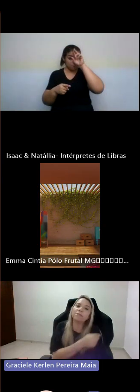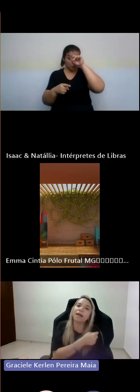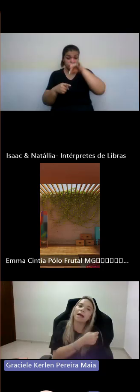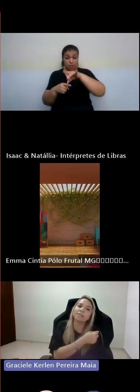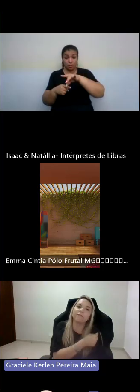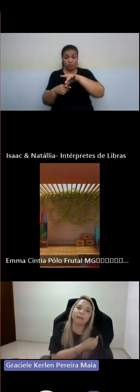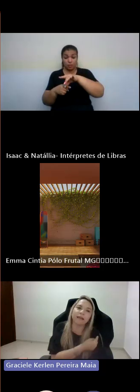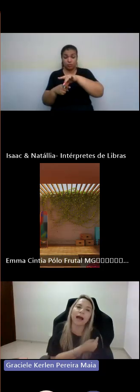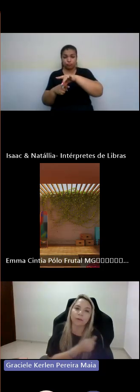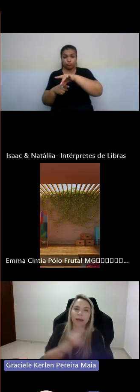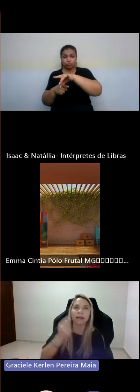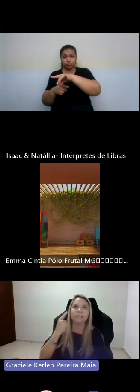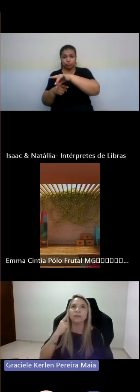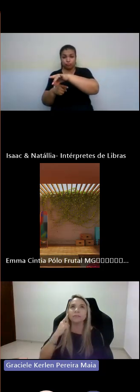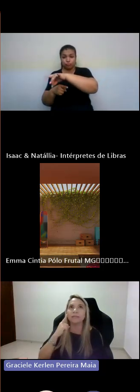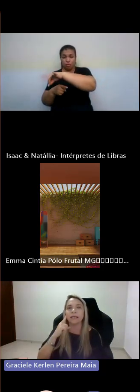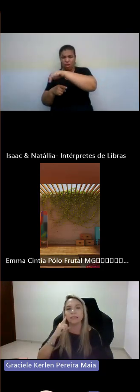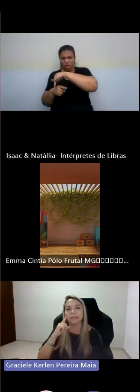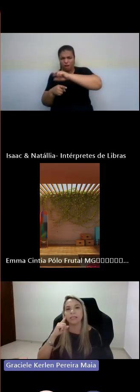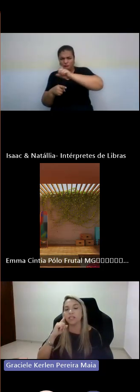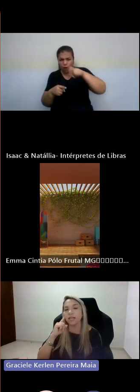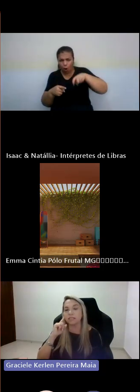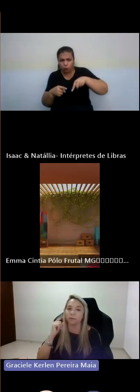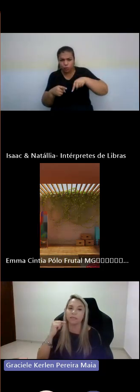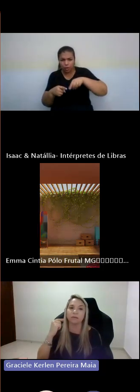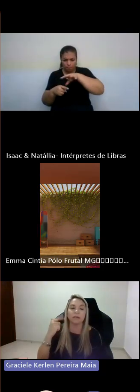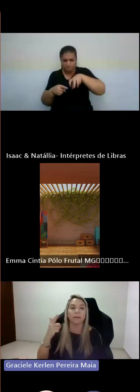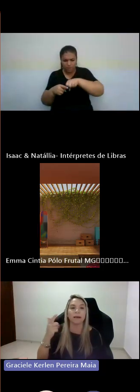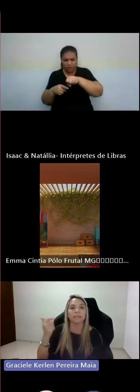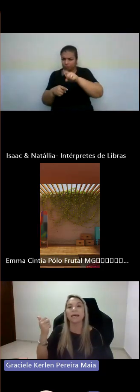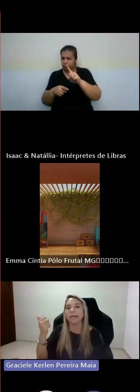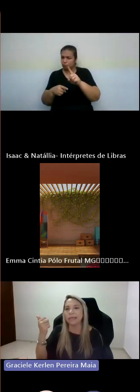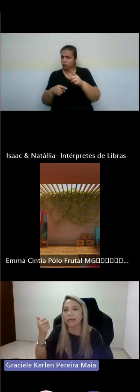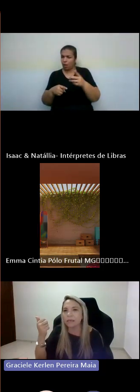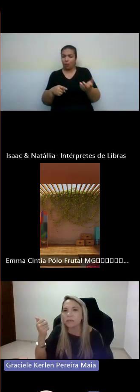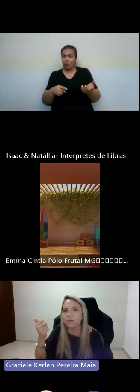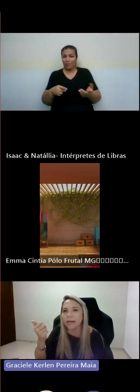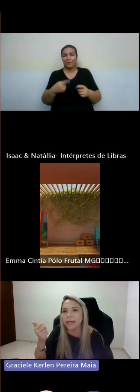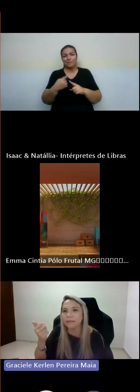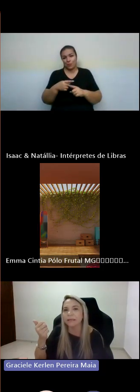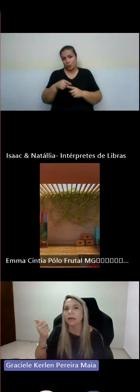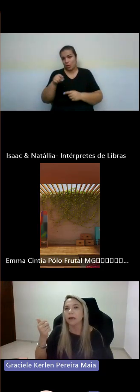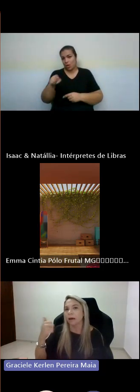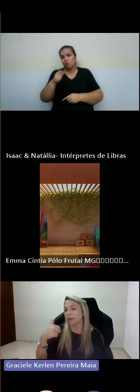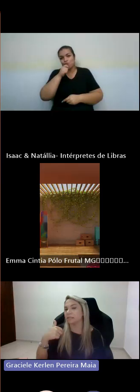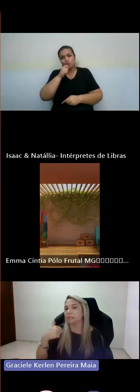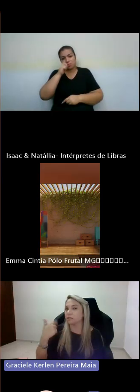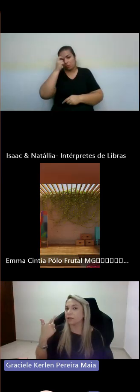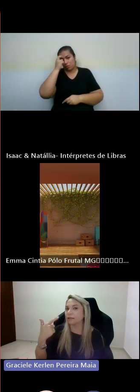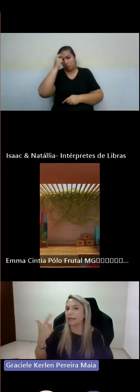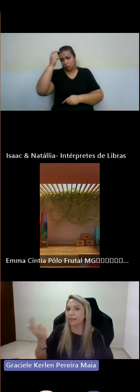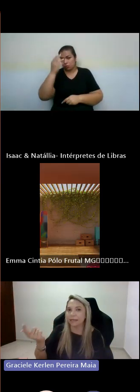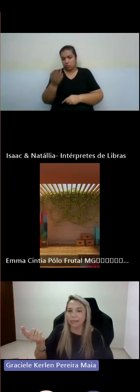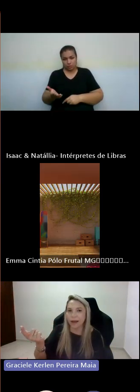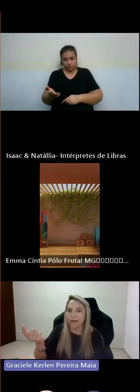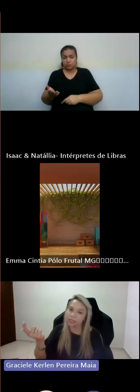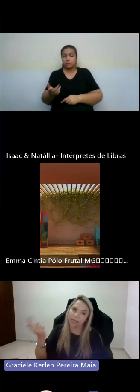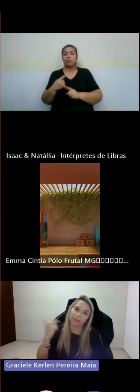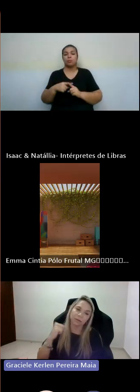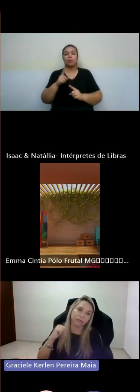para buscar as que ficaram. Elas não têm a inteligência, porque são animais irracionais. Elas só